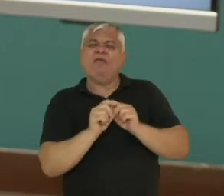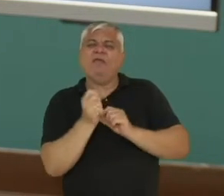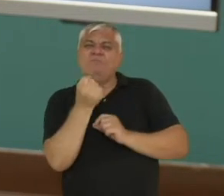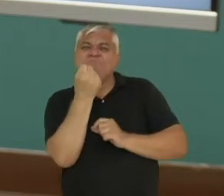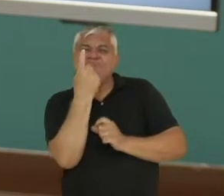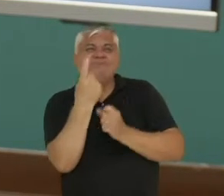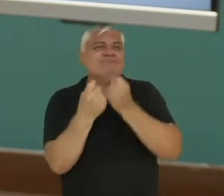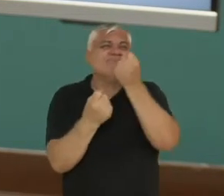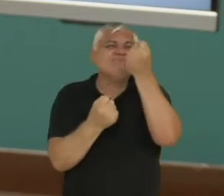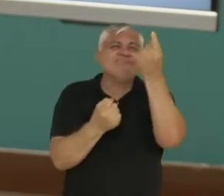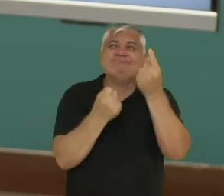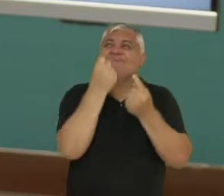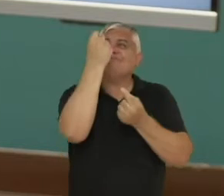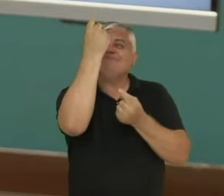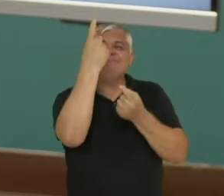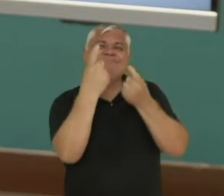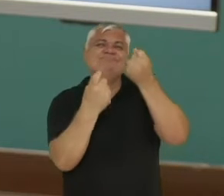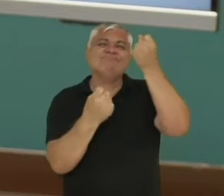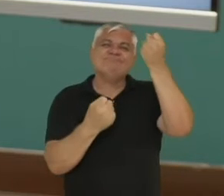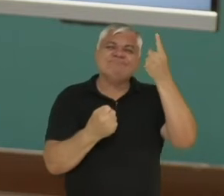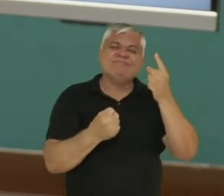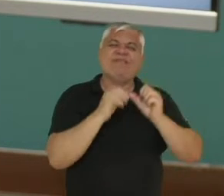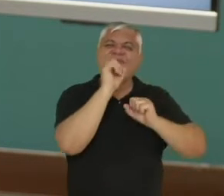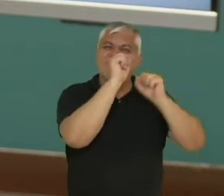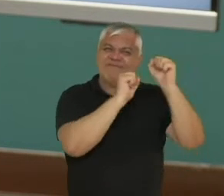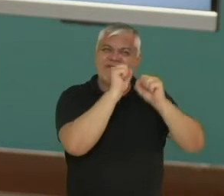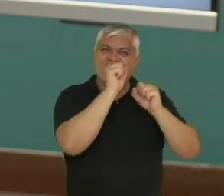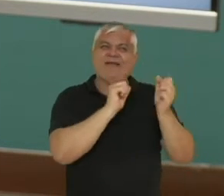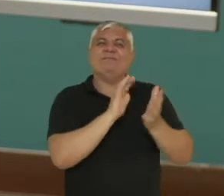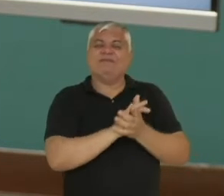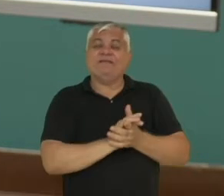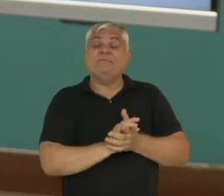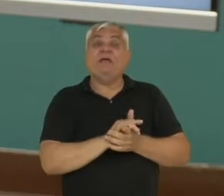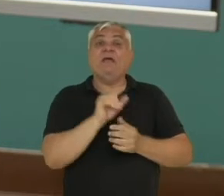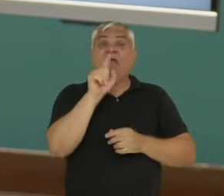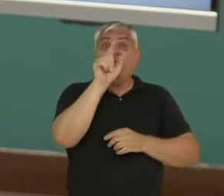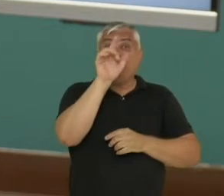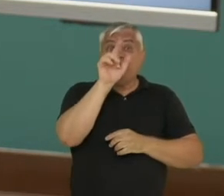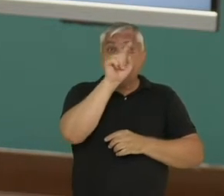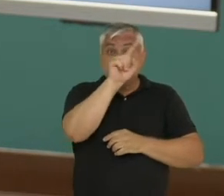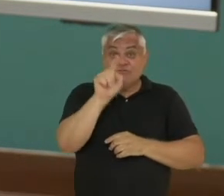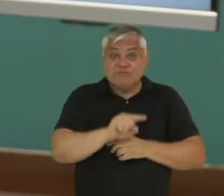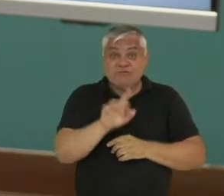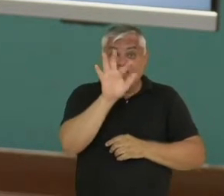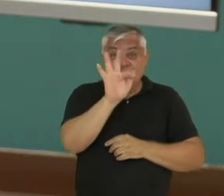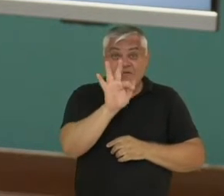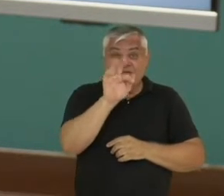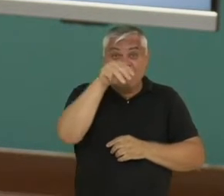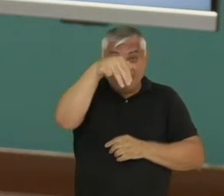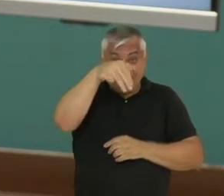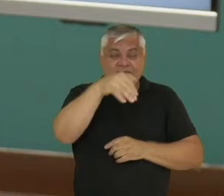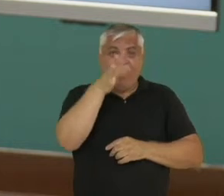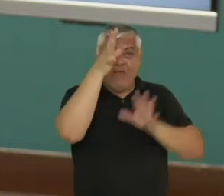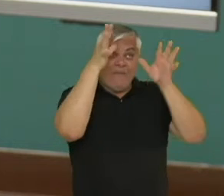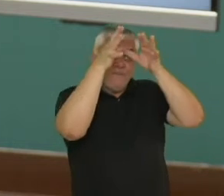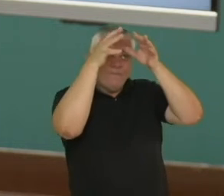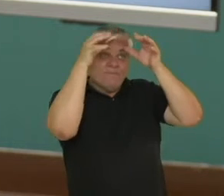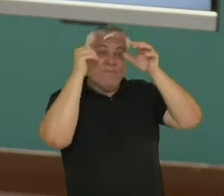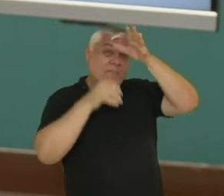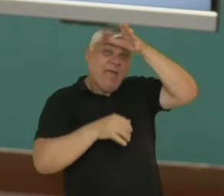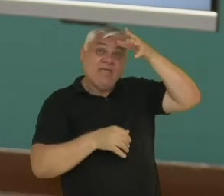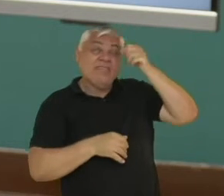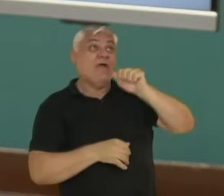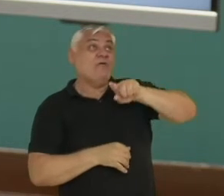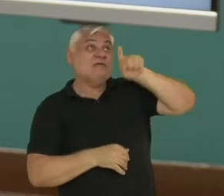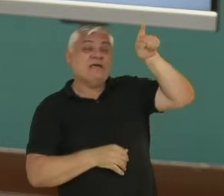algumas, né, criadas de forma artificial, como a Zona Franca de Manaus. Nós vamos ver aí que é uma iniciativa do